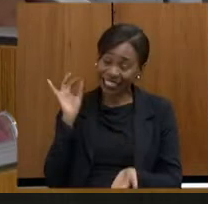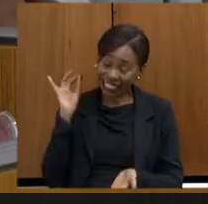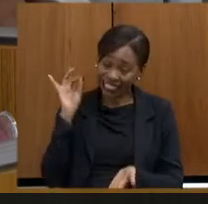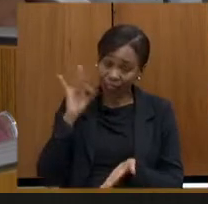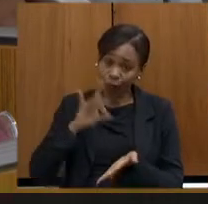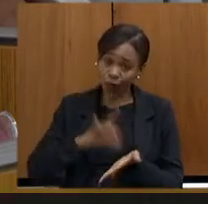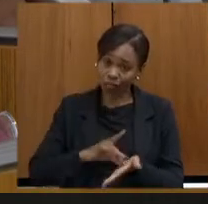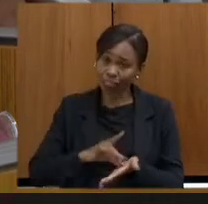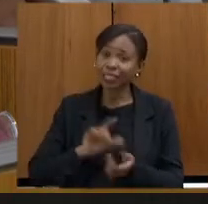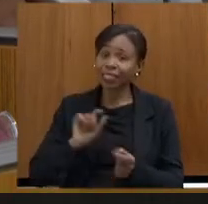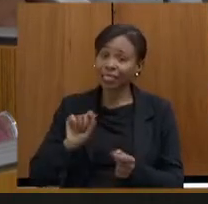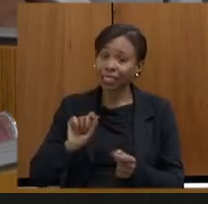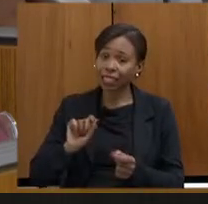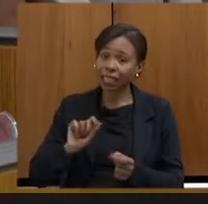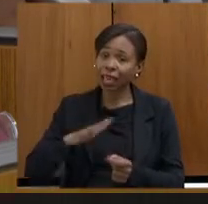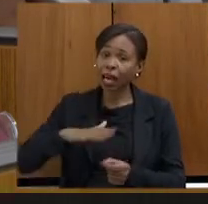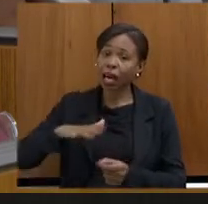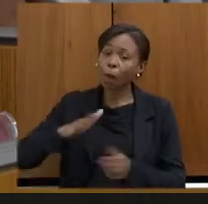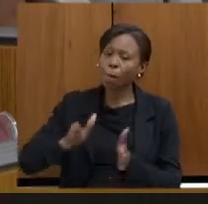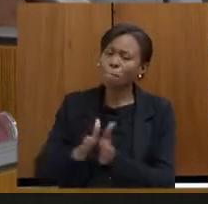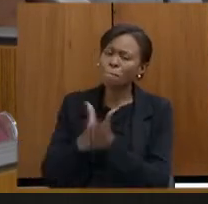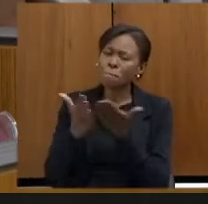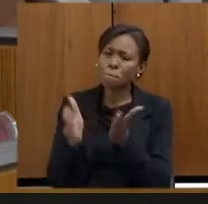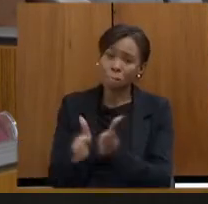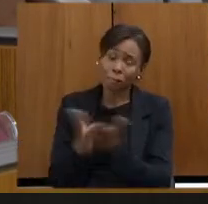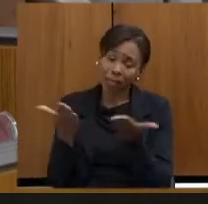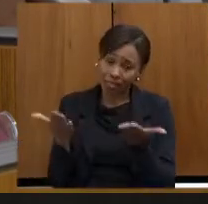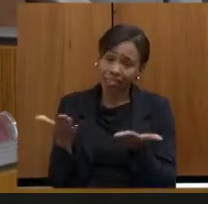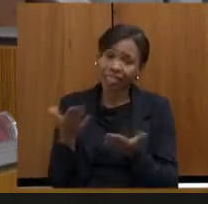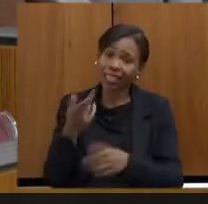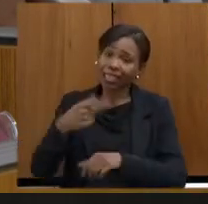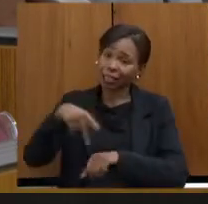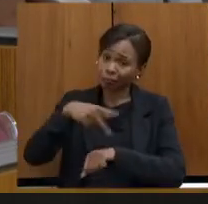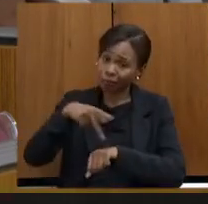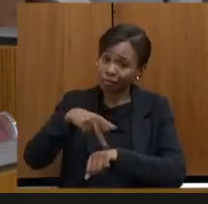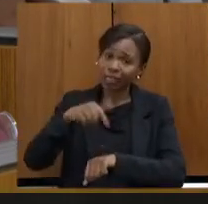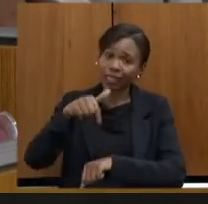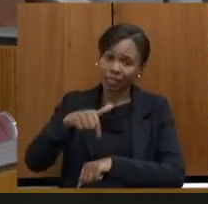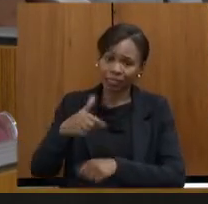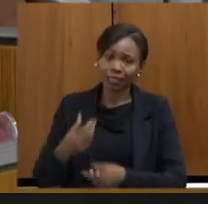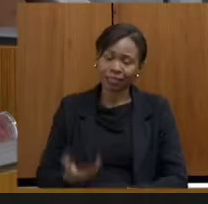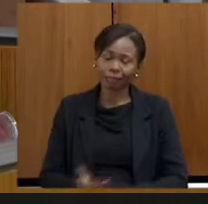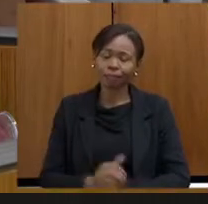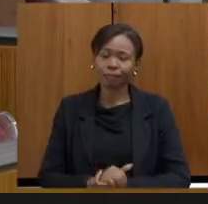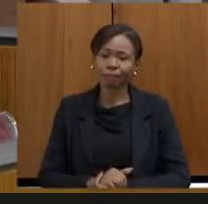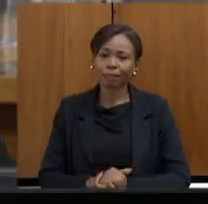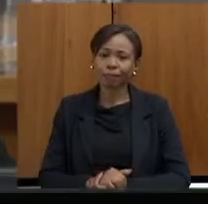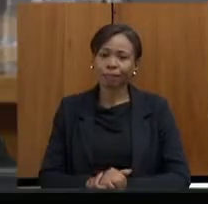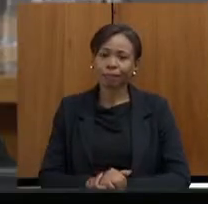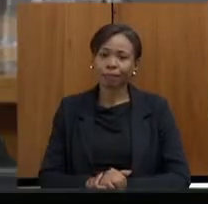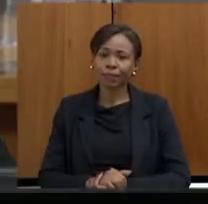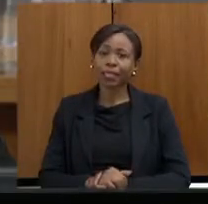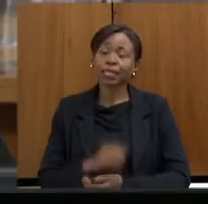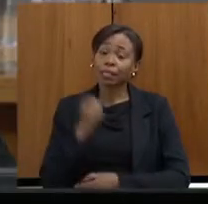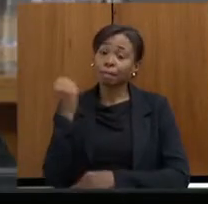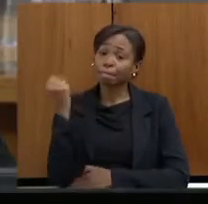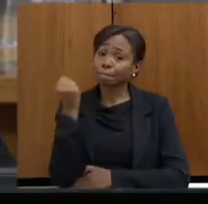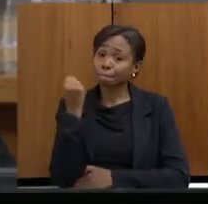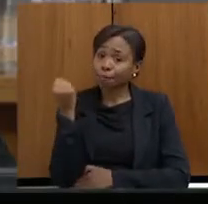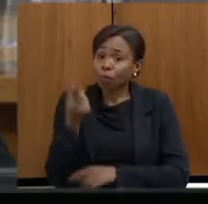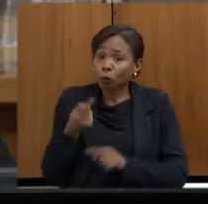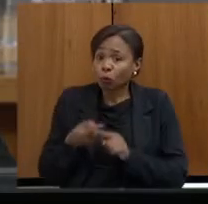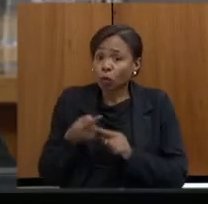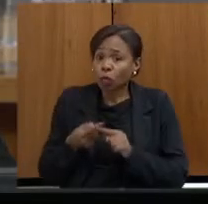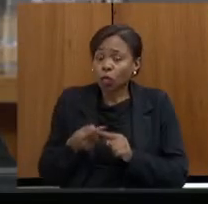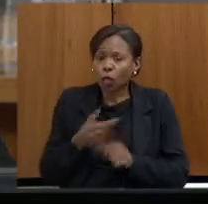da extrema pobreza, da situação em que o nosso país está vivendo. É, e o que eu acho grave foi todo o empenho